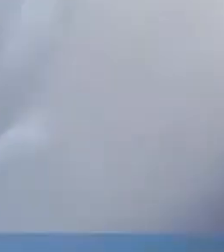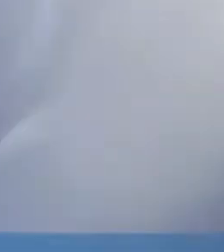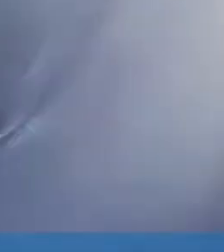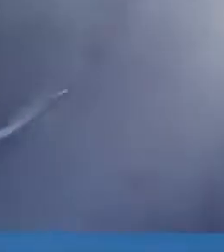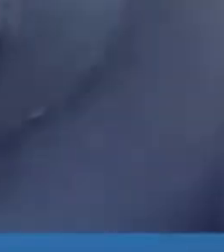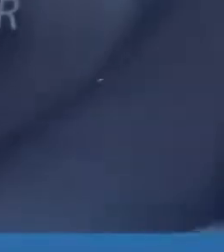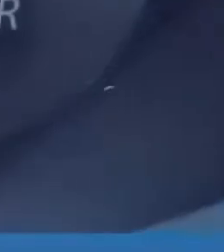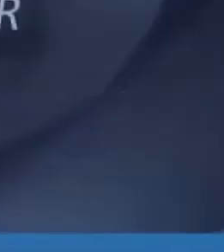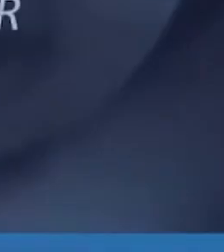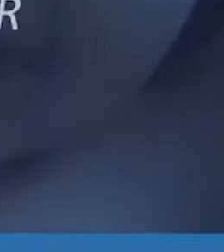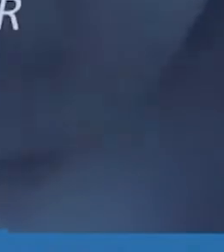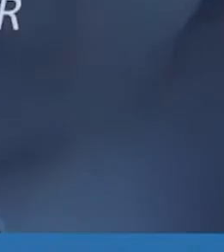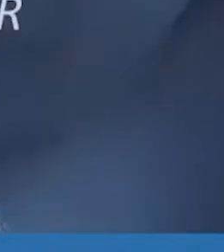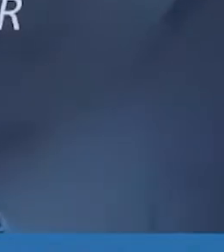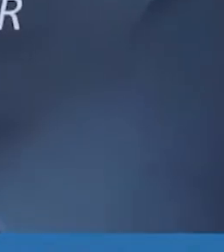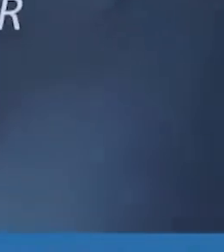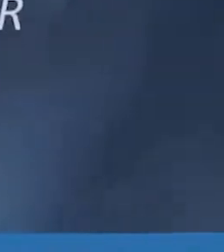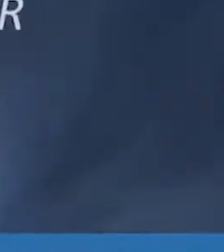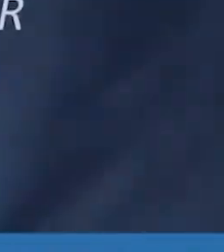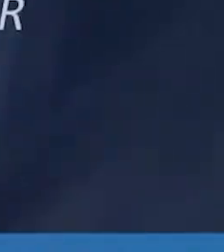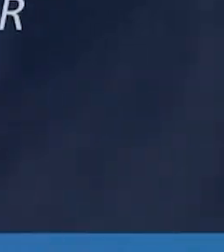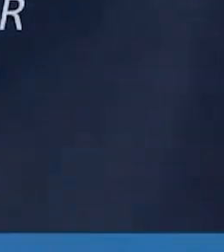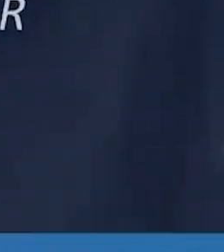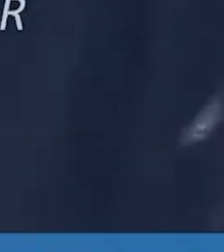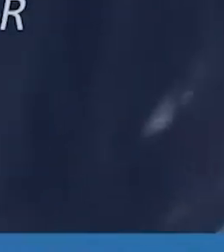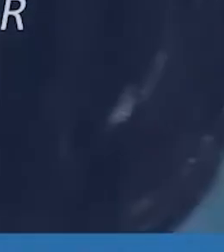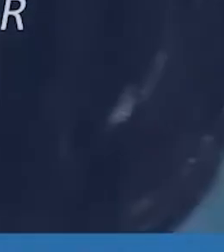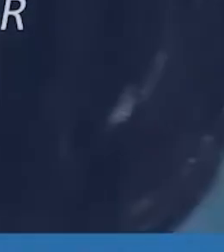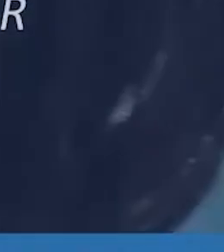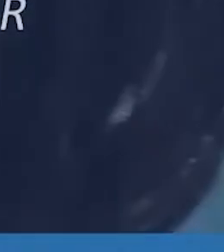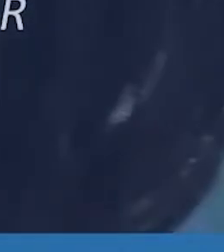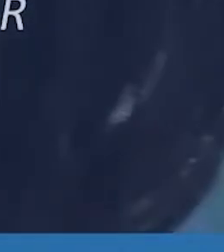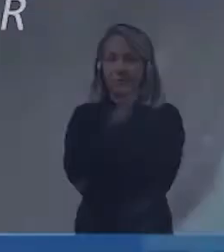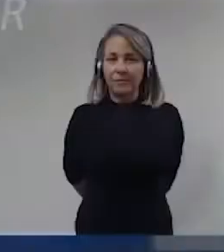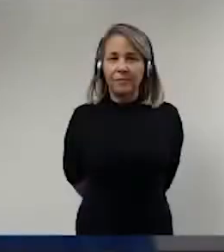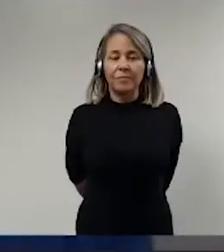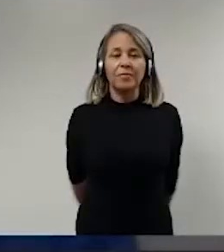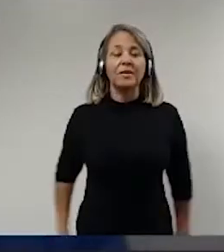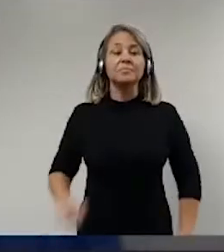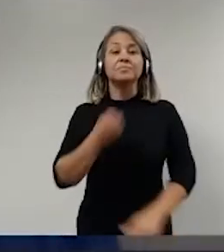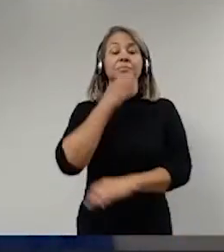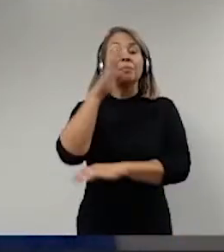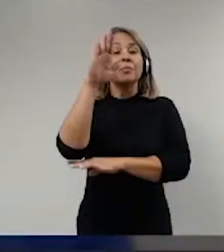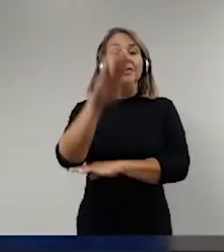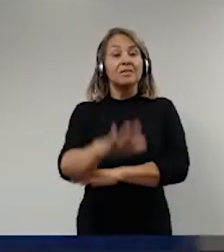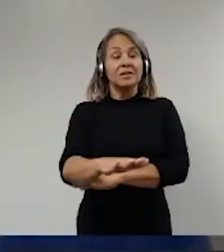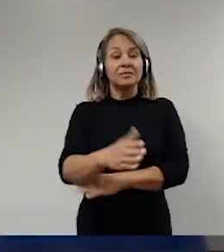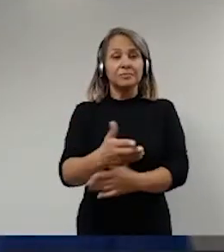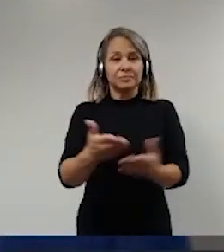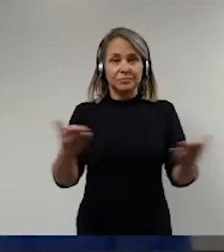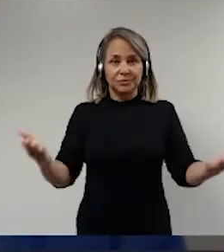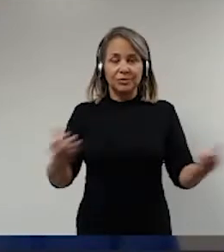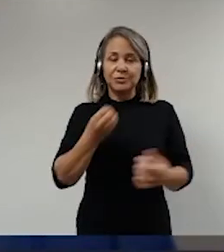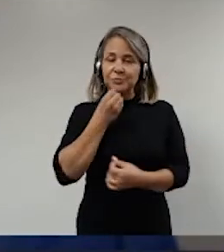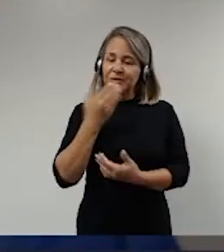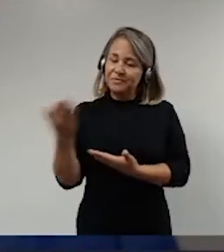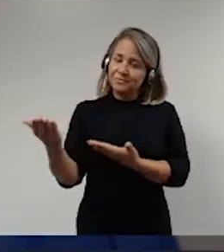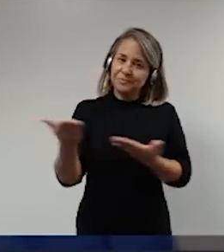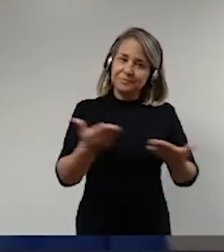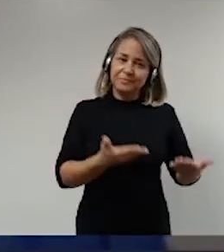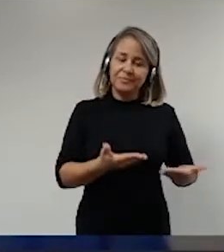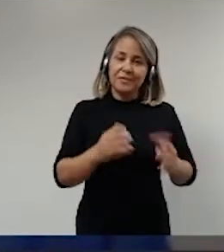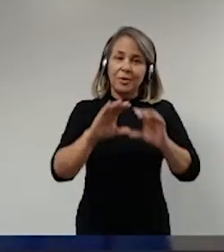Enquanto não passa, conheça o novo jeito Quali de ajudar. Boa tarde a todos. Sejam todos bem-vindos